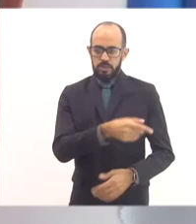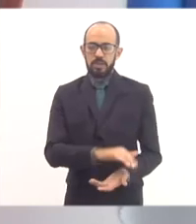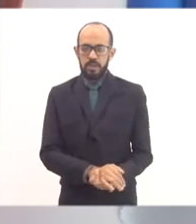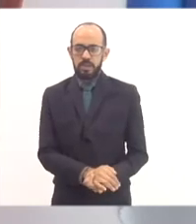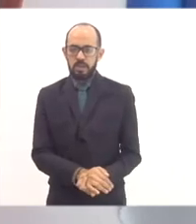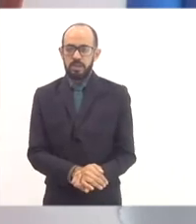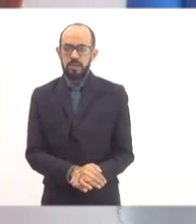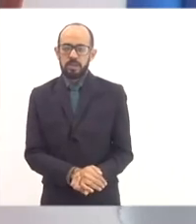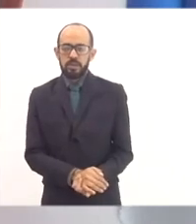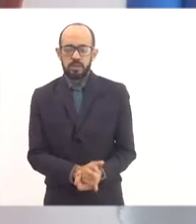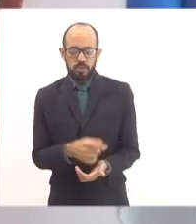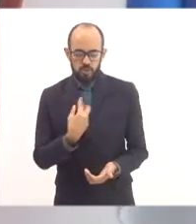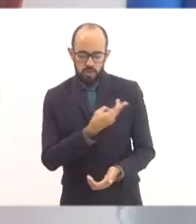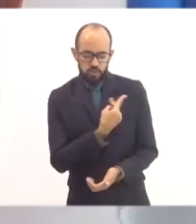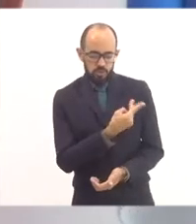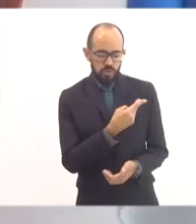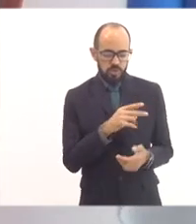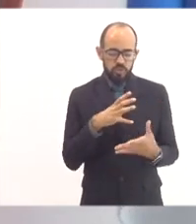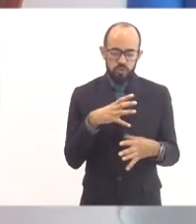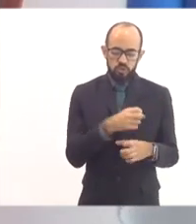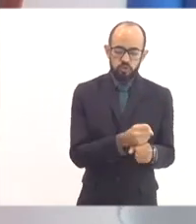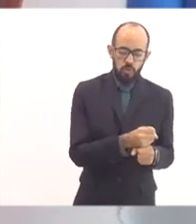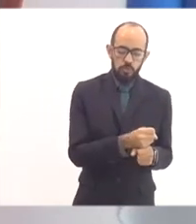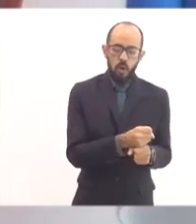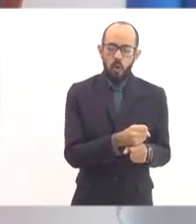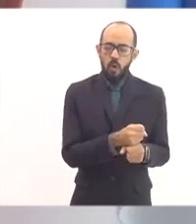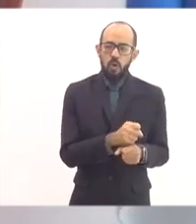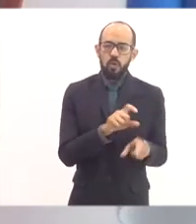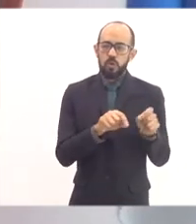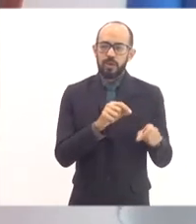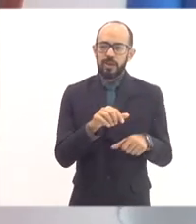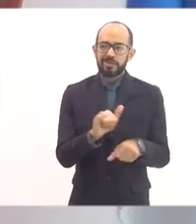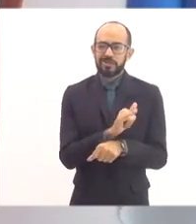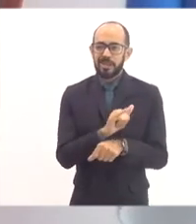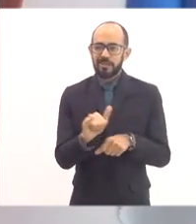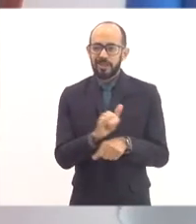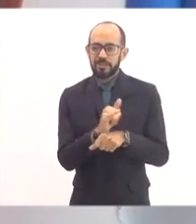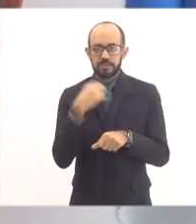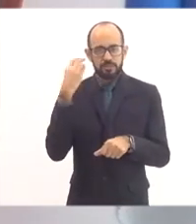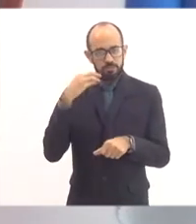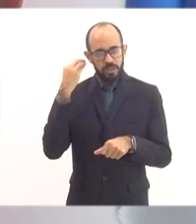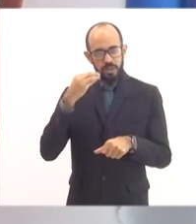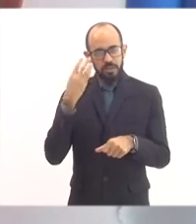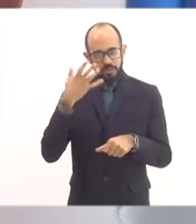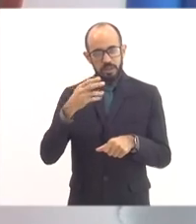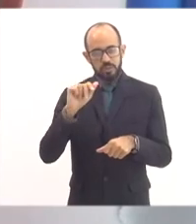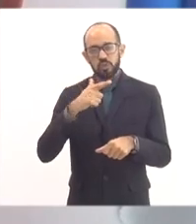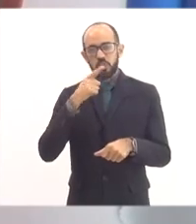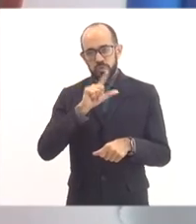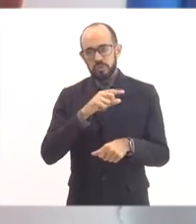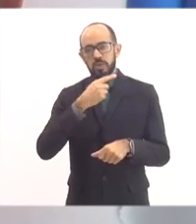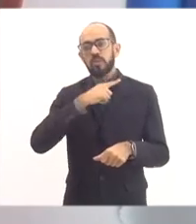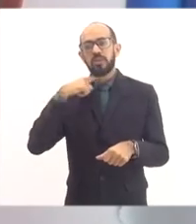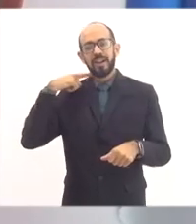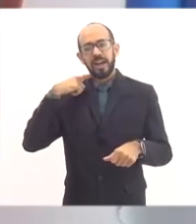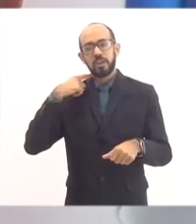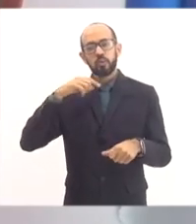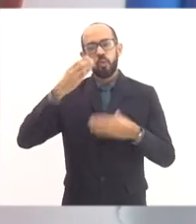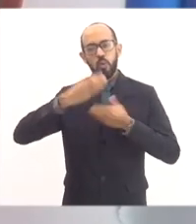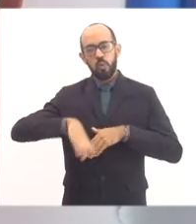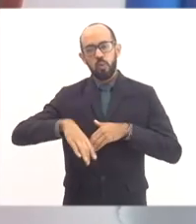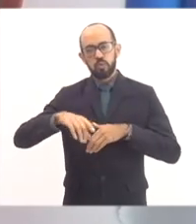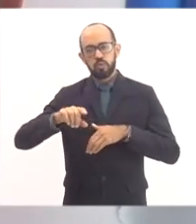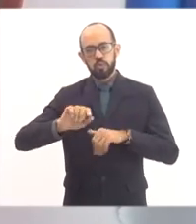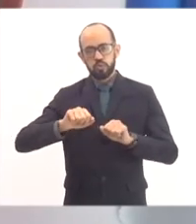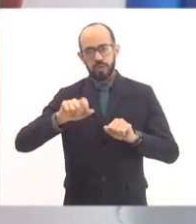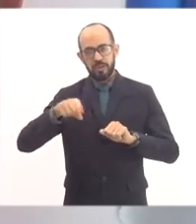gente somou forças. Conseguimos alguns avanços, como aprovar a lei que suspende a validade dos concursos, que sem ela a gente não estaria aqui falando de concursos que que,